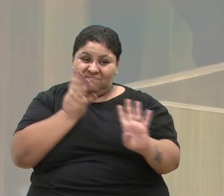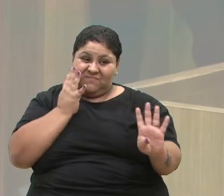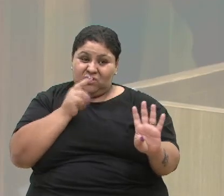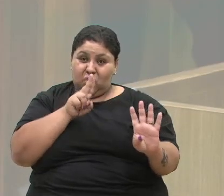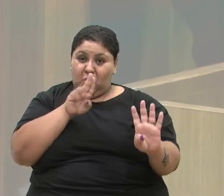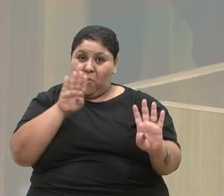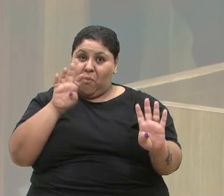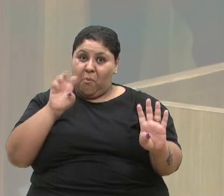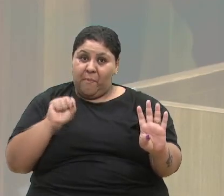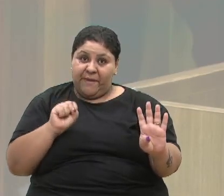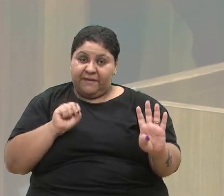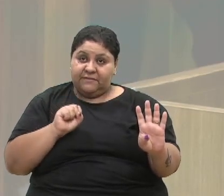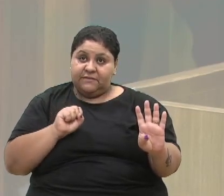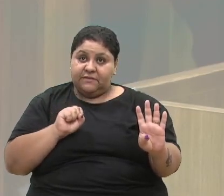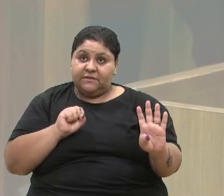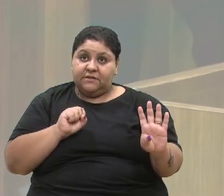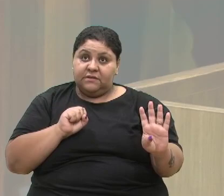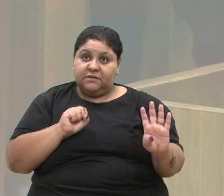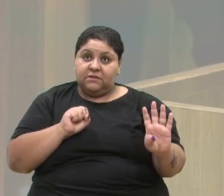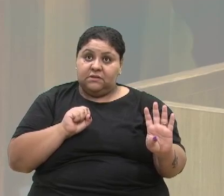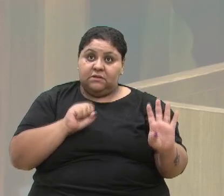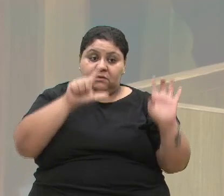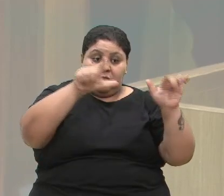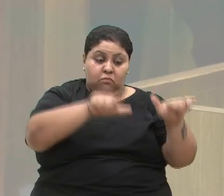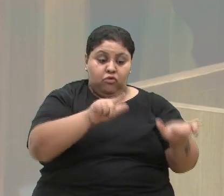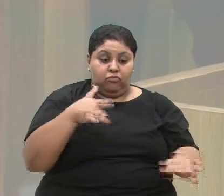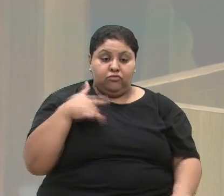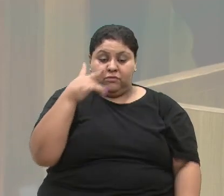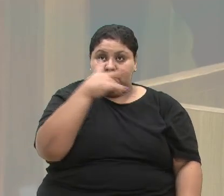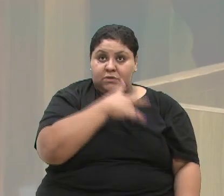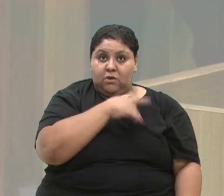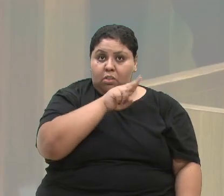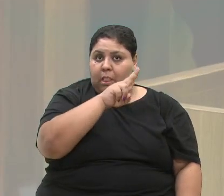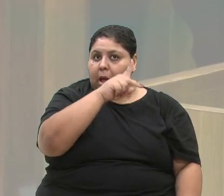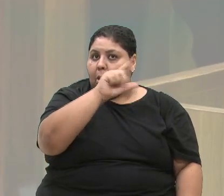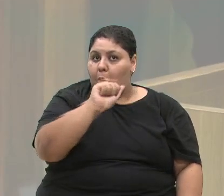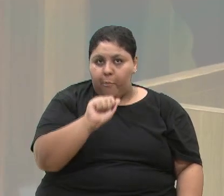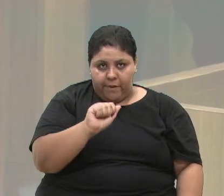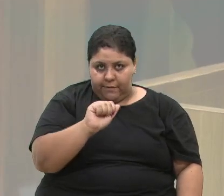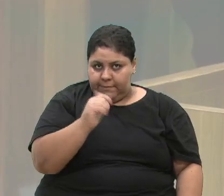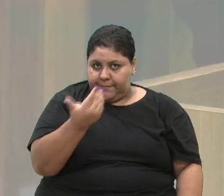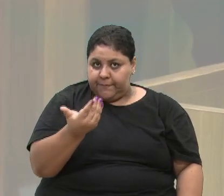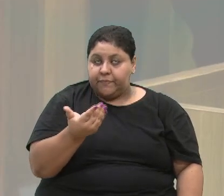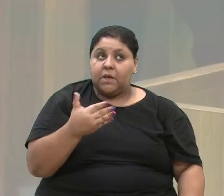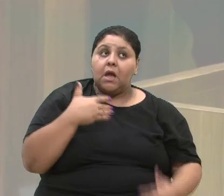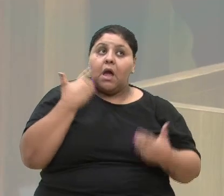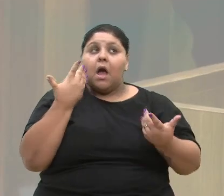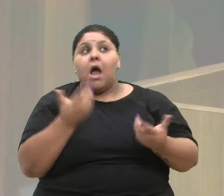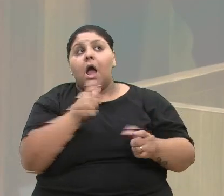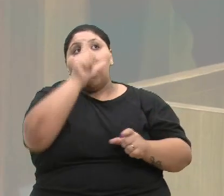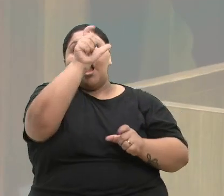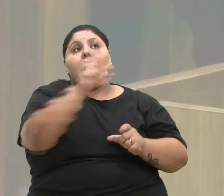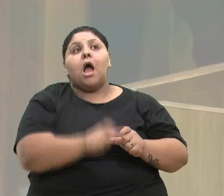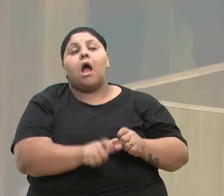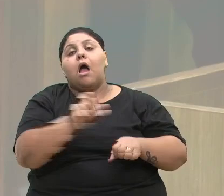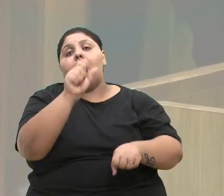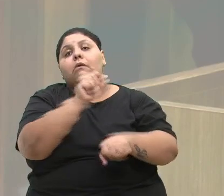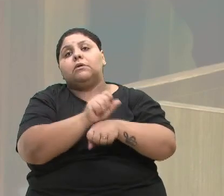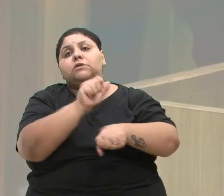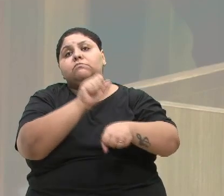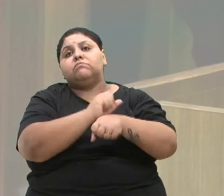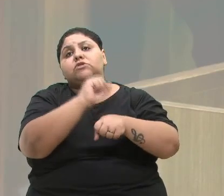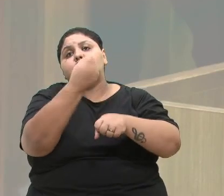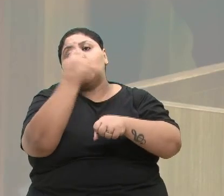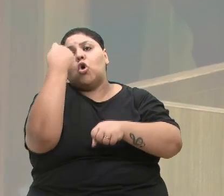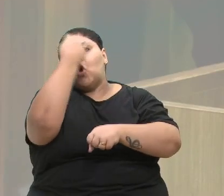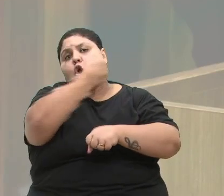UBS, as filas nos postões de saúde, nas UPAs, né? Porque a pessoa ficou lá 8 horas esperando porque ela